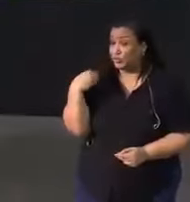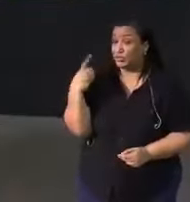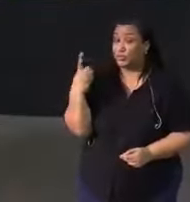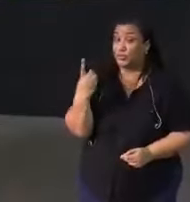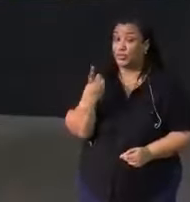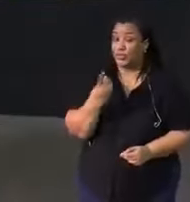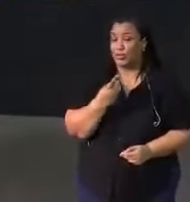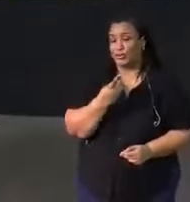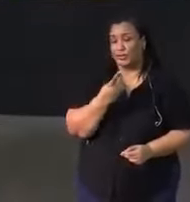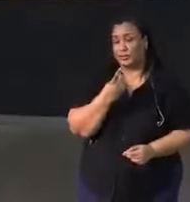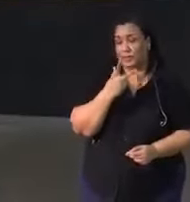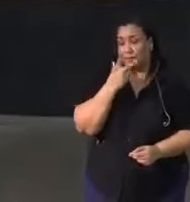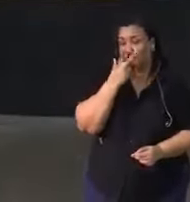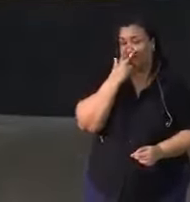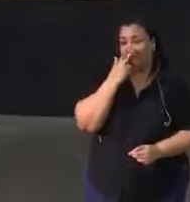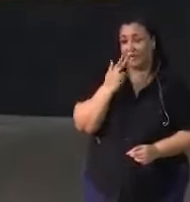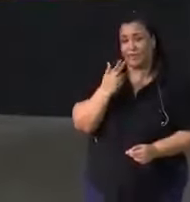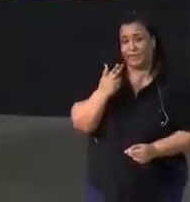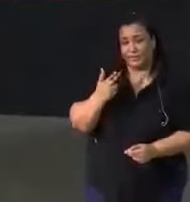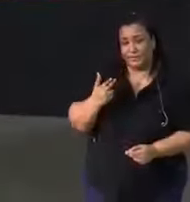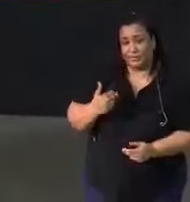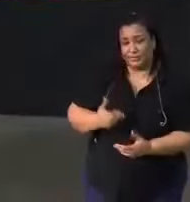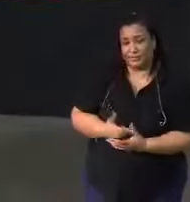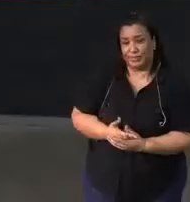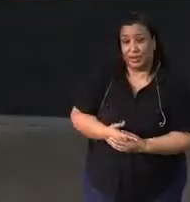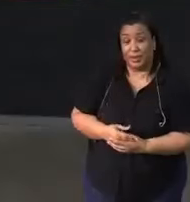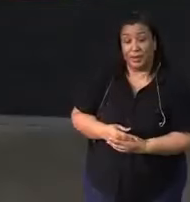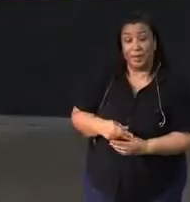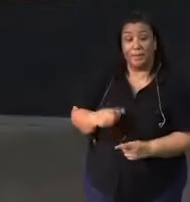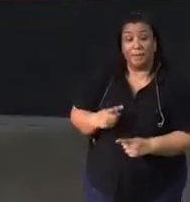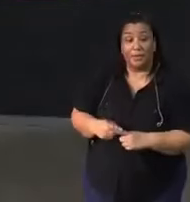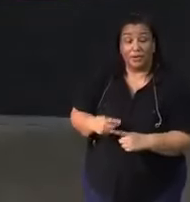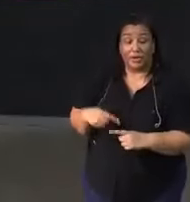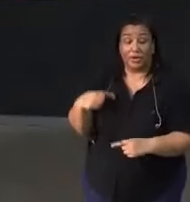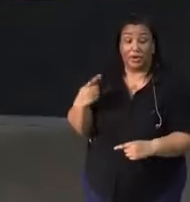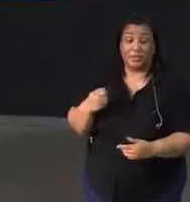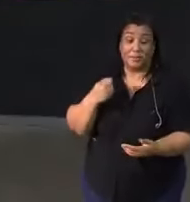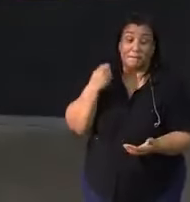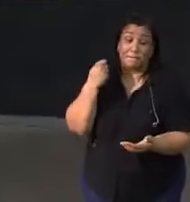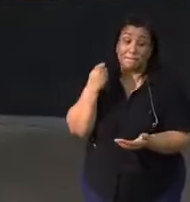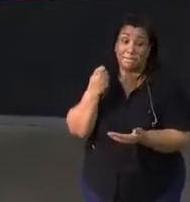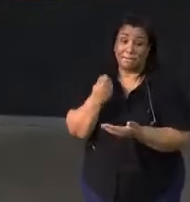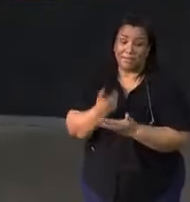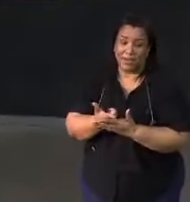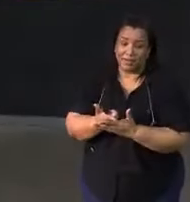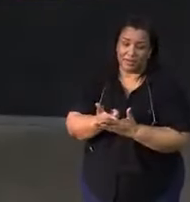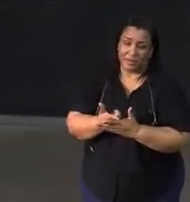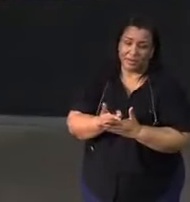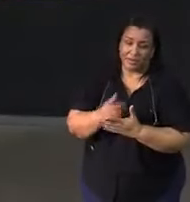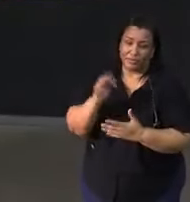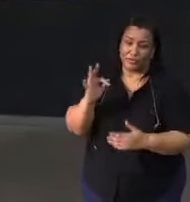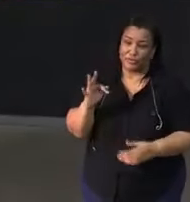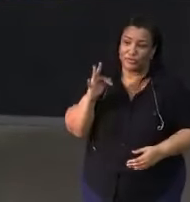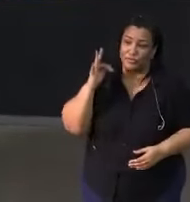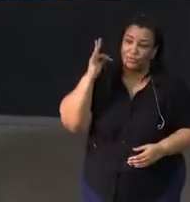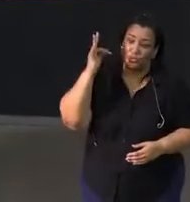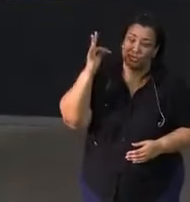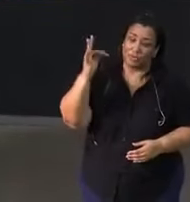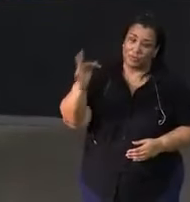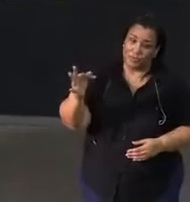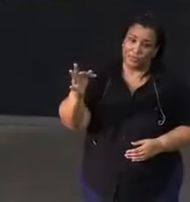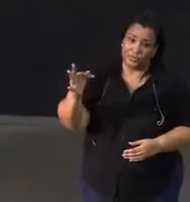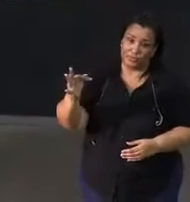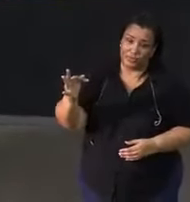pagamos tributos, que pagamos todas essas regalias que esses homens têm.